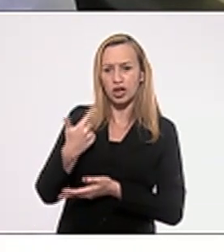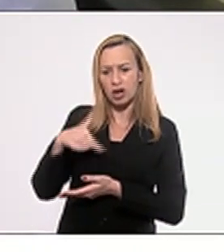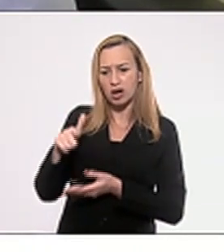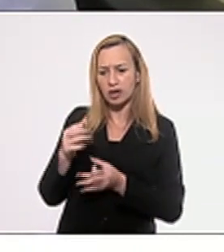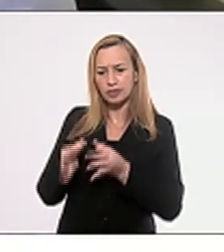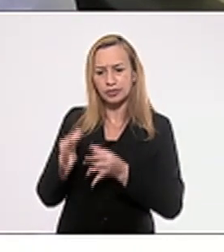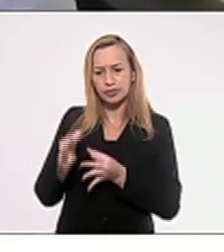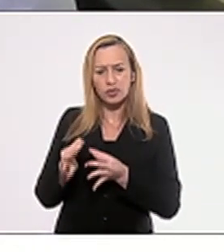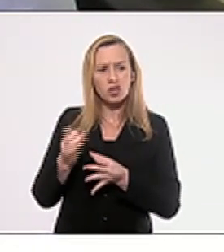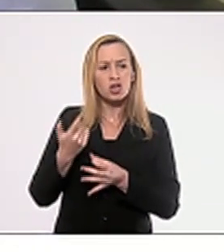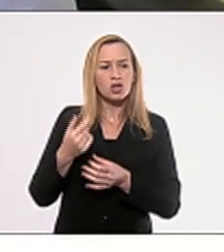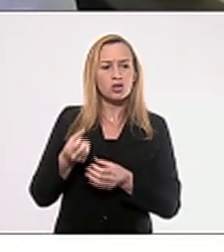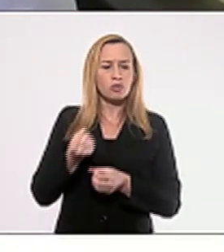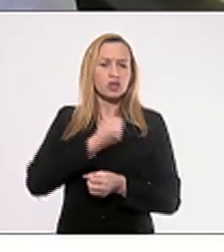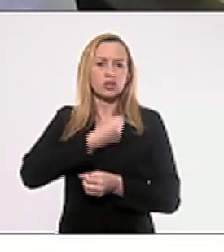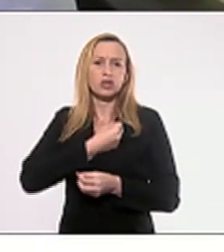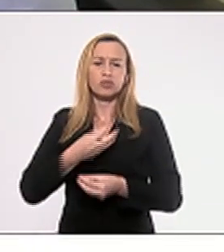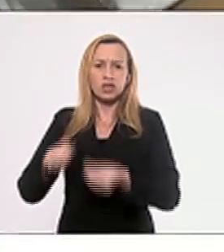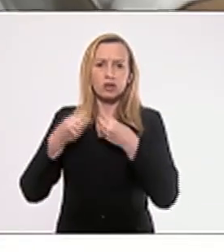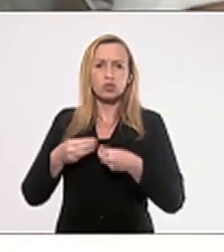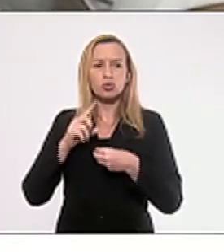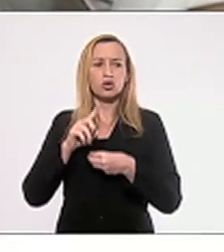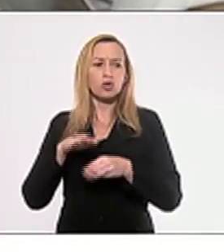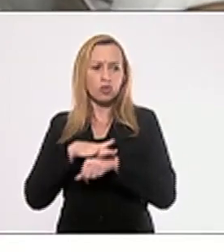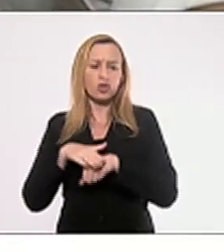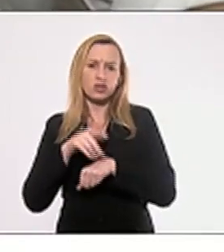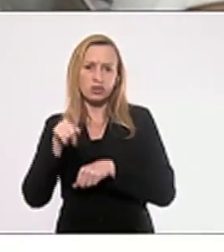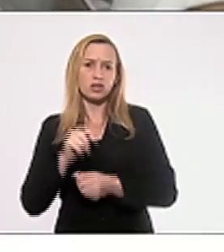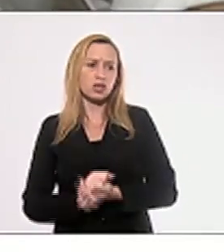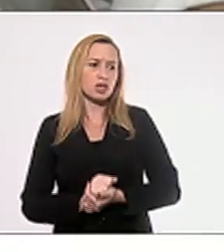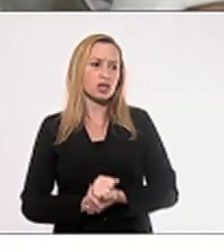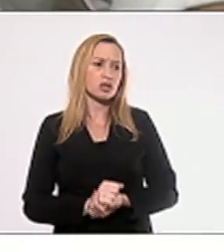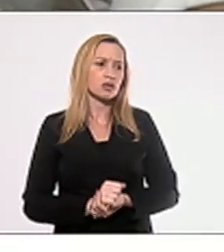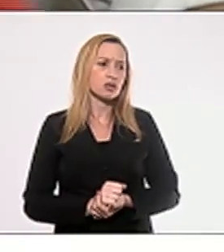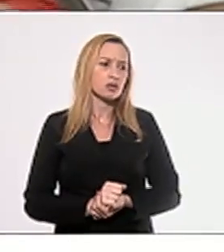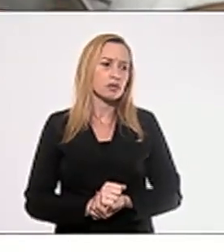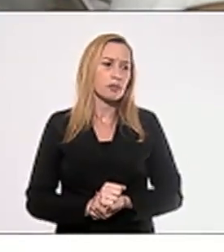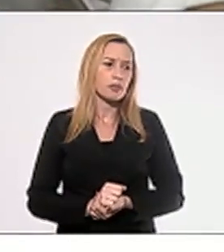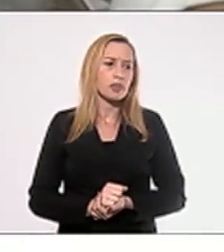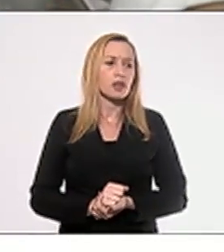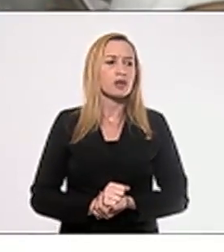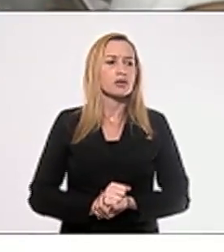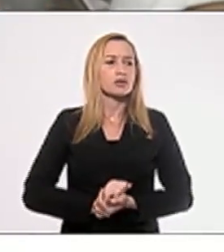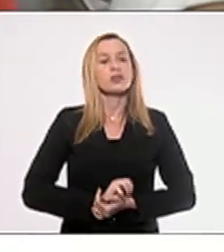jurídico, você me passa os dados e a gente volta a se falar. Eu trago um posicionamento. Ok.